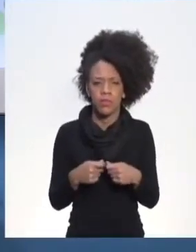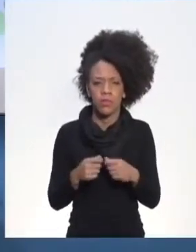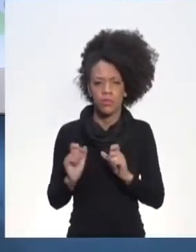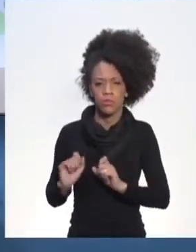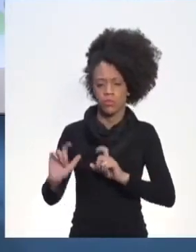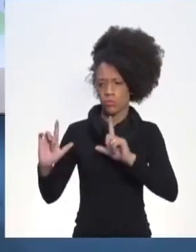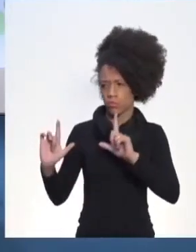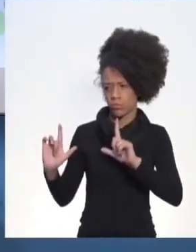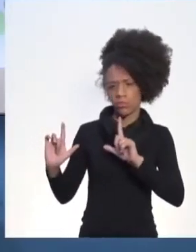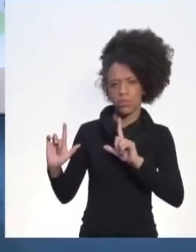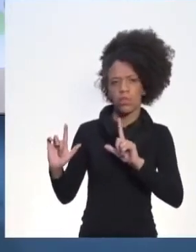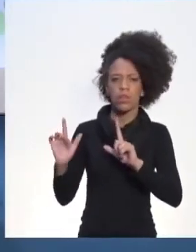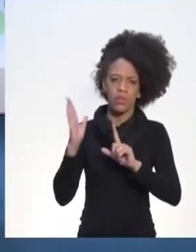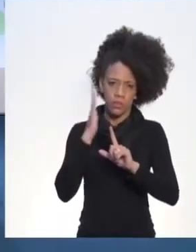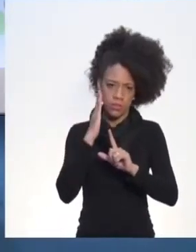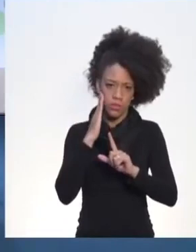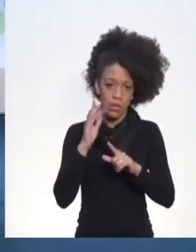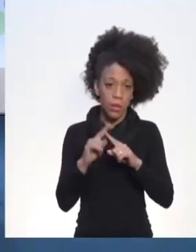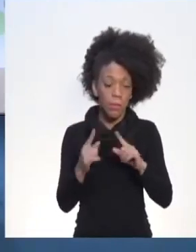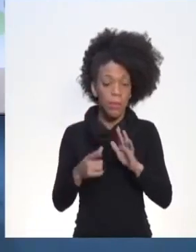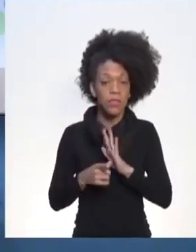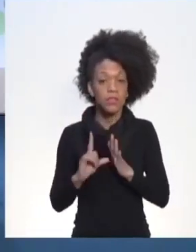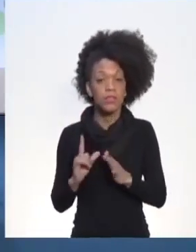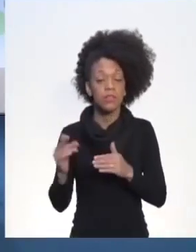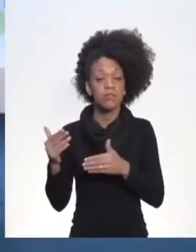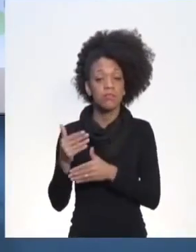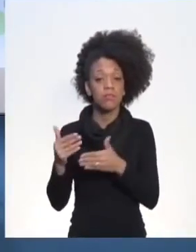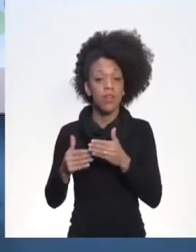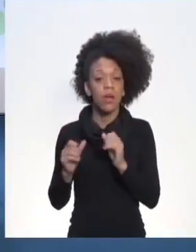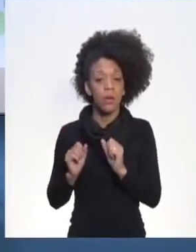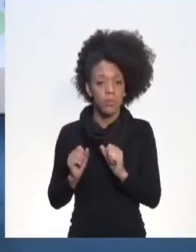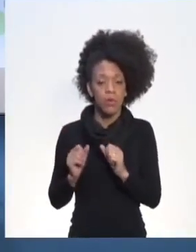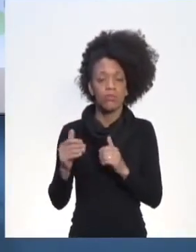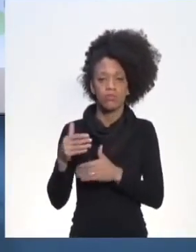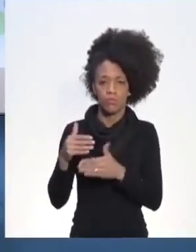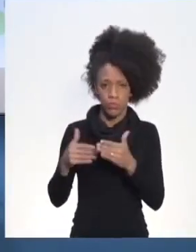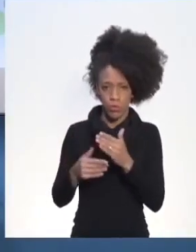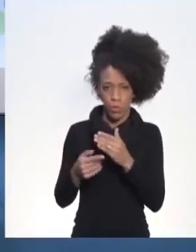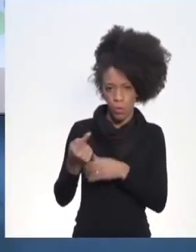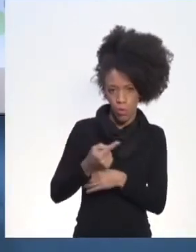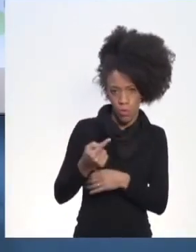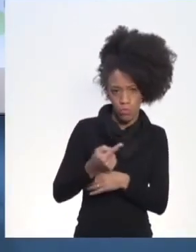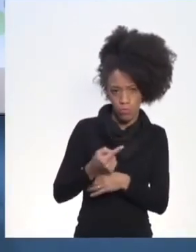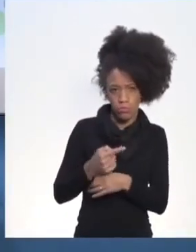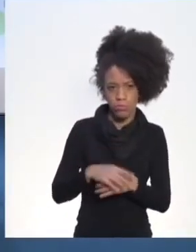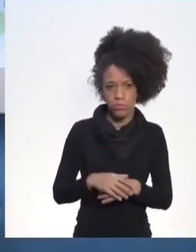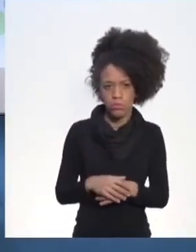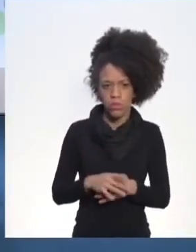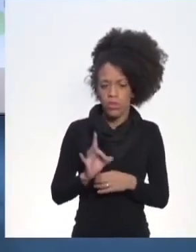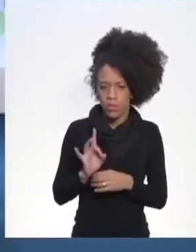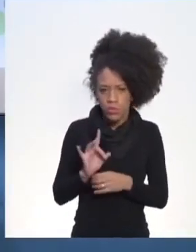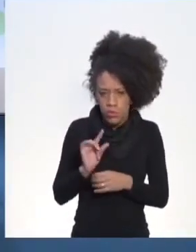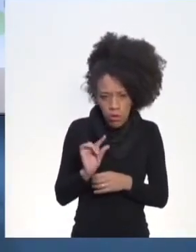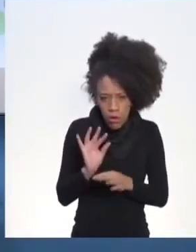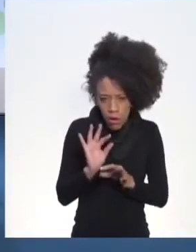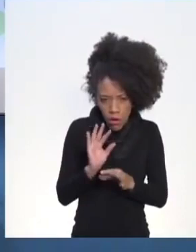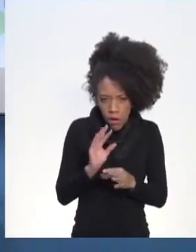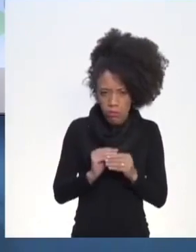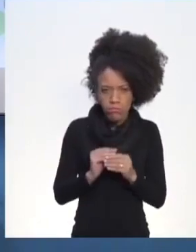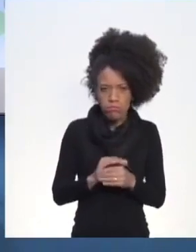branca aqui, que eu sei que vocês vão colocar. Mas sabe que antes da tela branca, pode voltar no slide 11? Só um pouquinho.